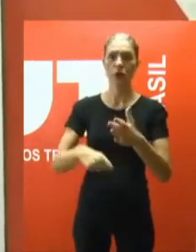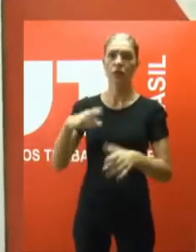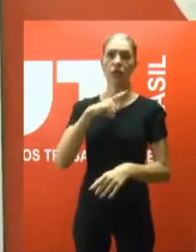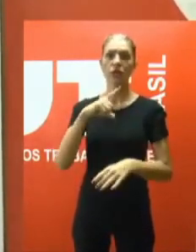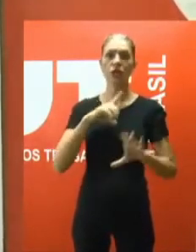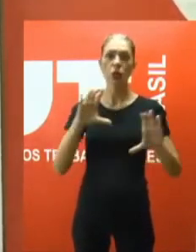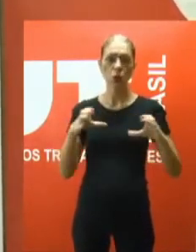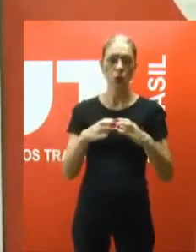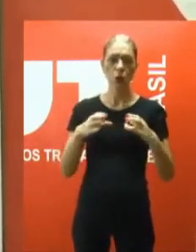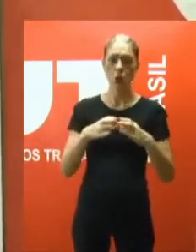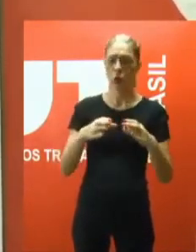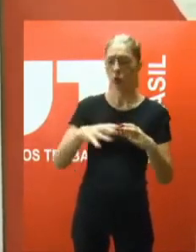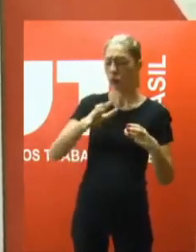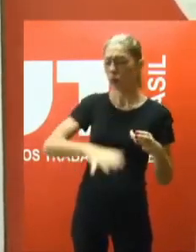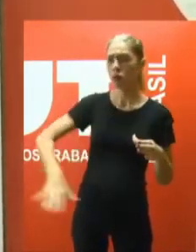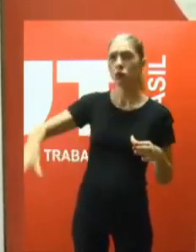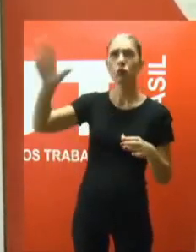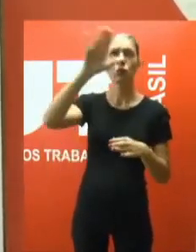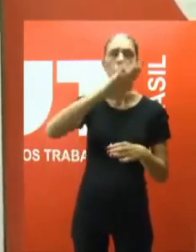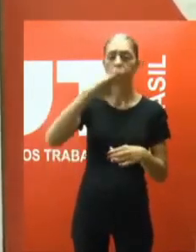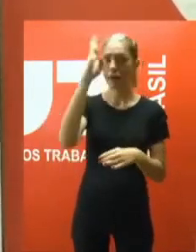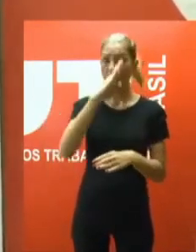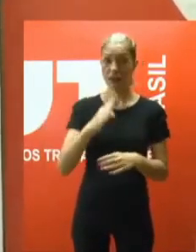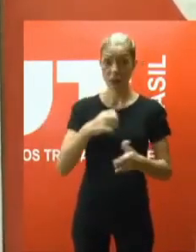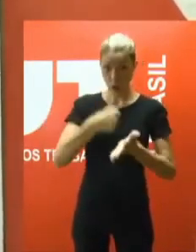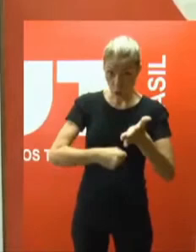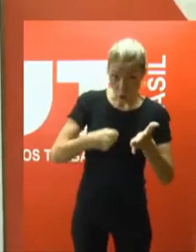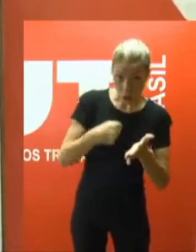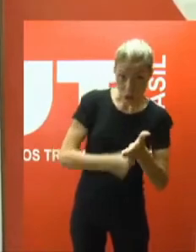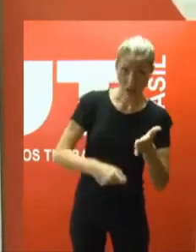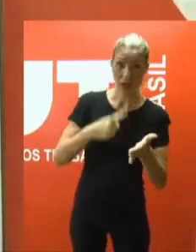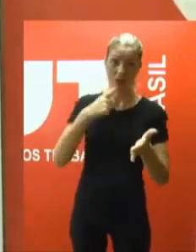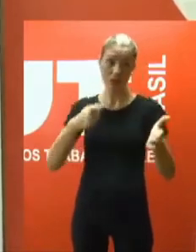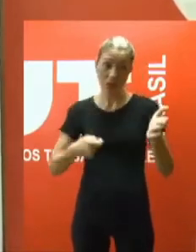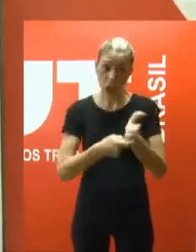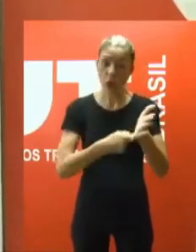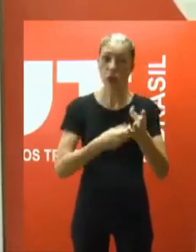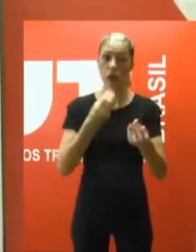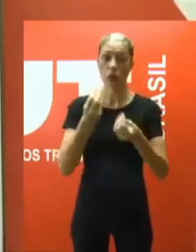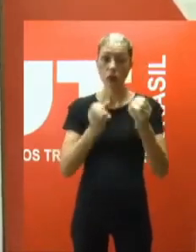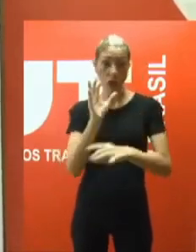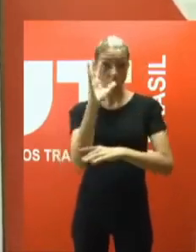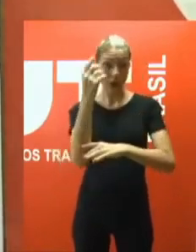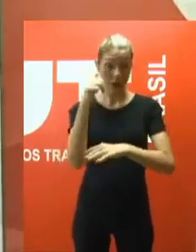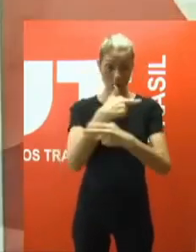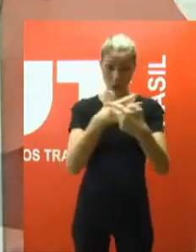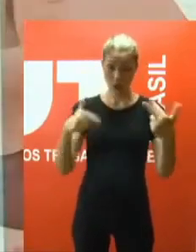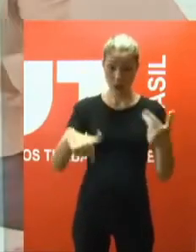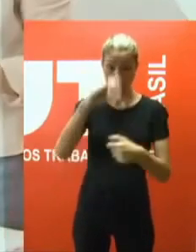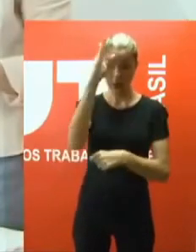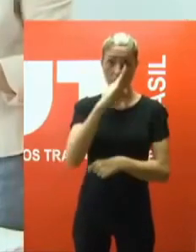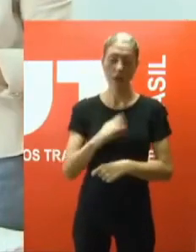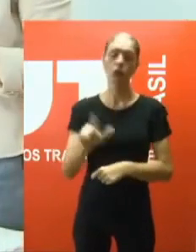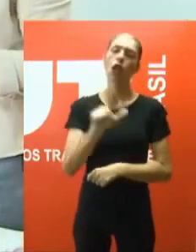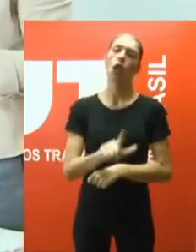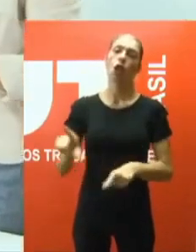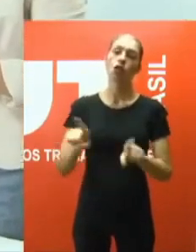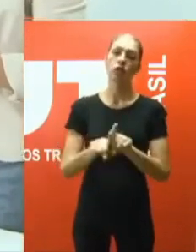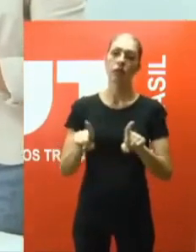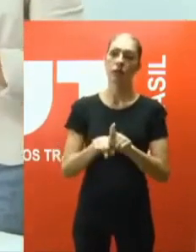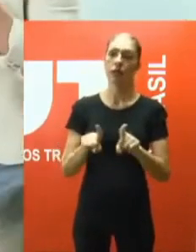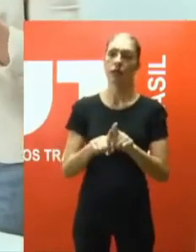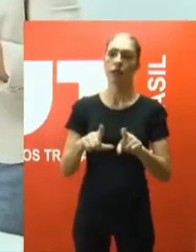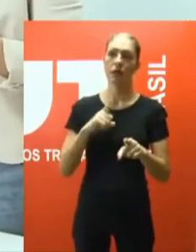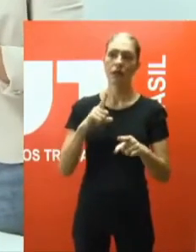no Brasil inteiro, que é para lutar pelos direitos do povo, denunciar o que está acontecendo no Brasil e, obviamente, nos preparar para a disputa que